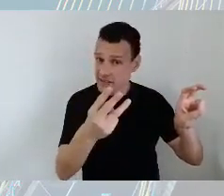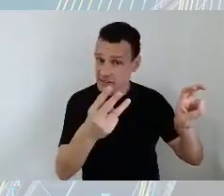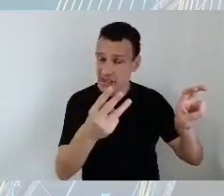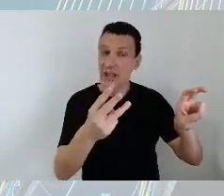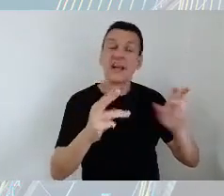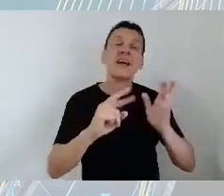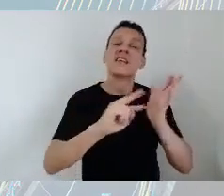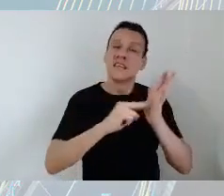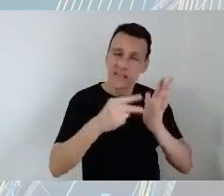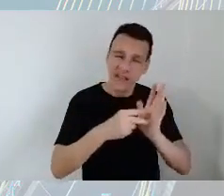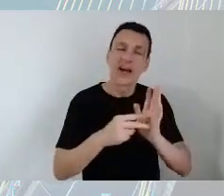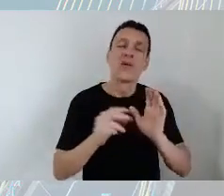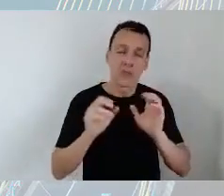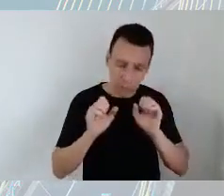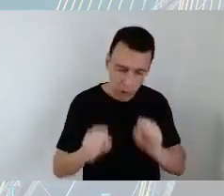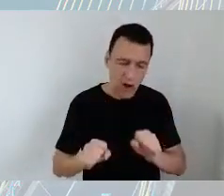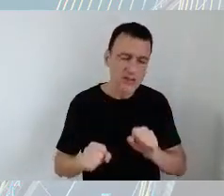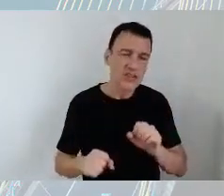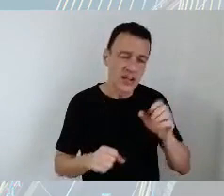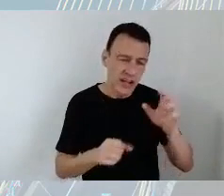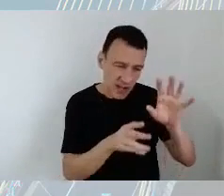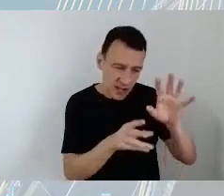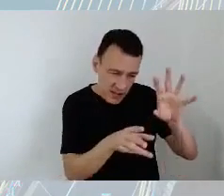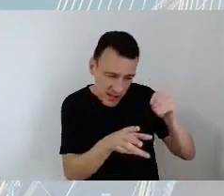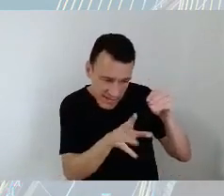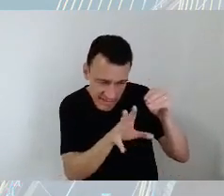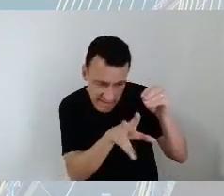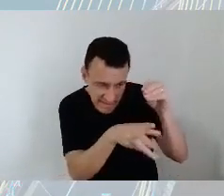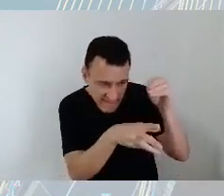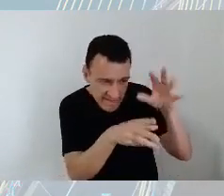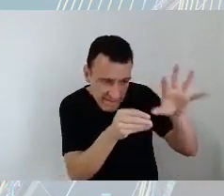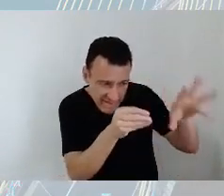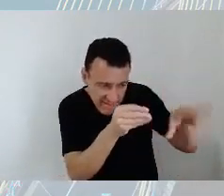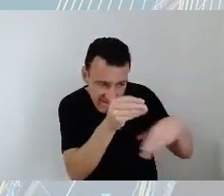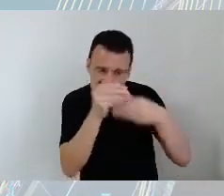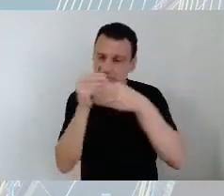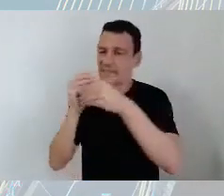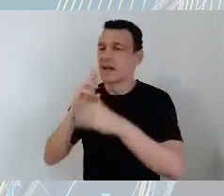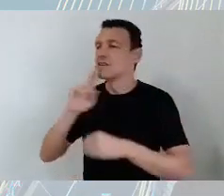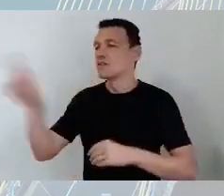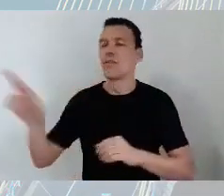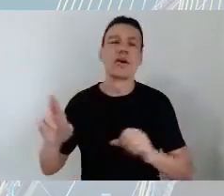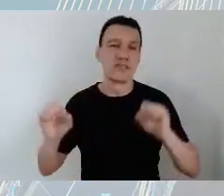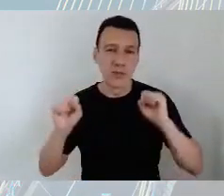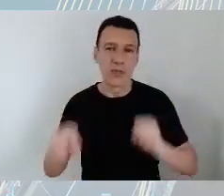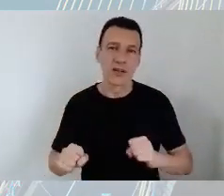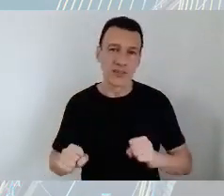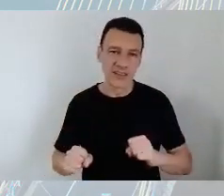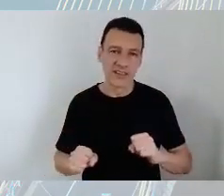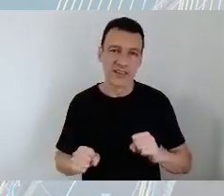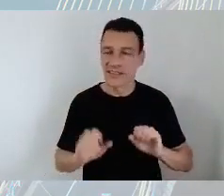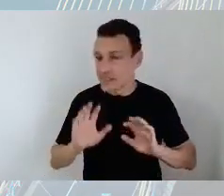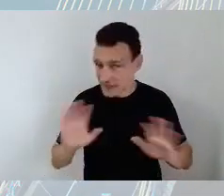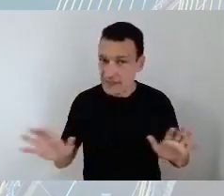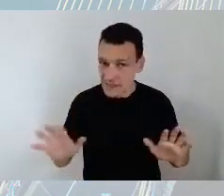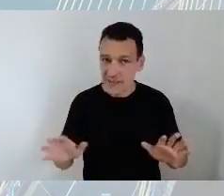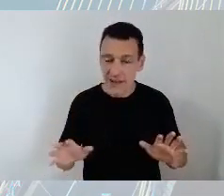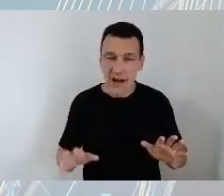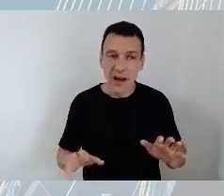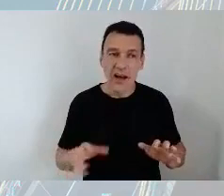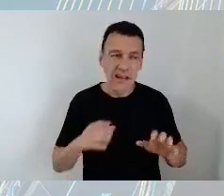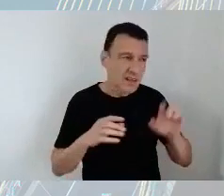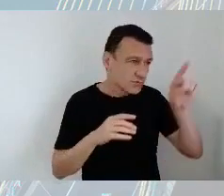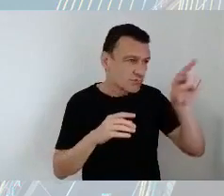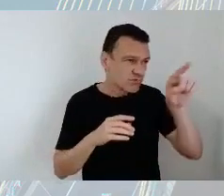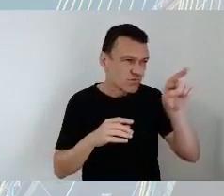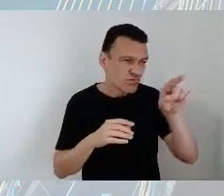do que você quer que ele analise, né, e pode ser completamente estruturado. Uma das coisas que eu fiz, por exemplo, foi pegar uma programação